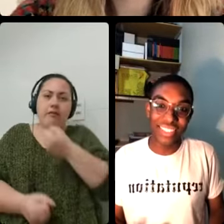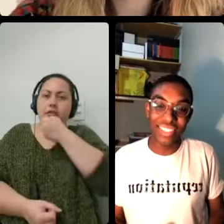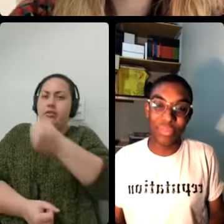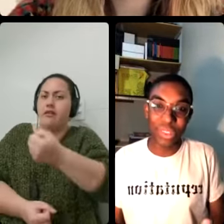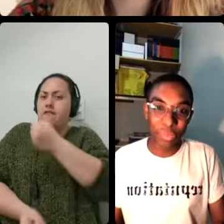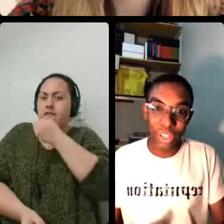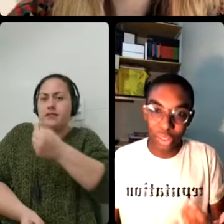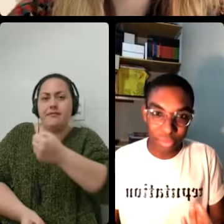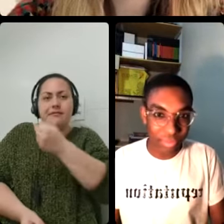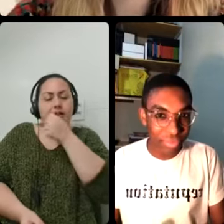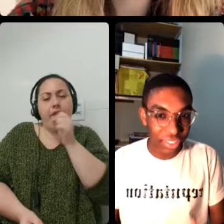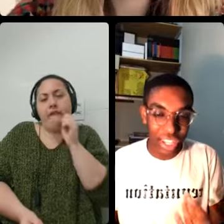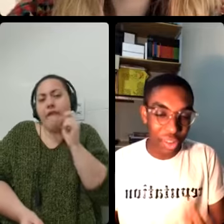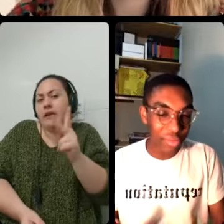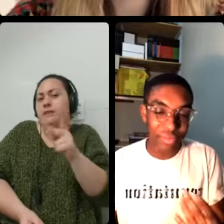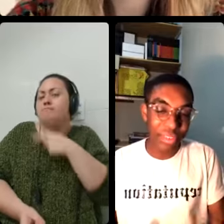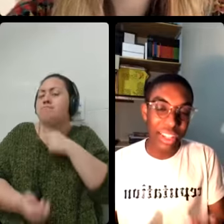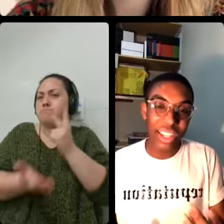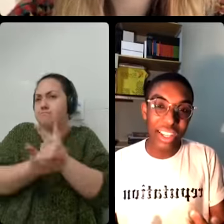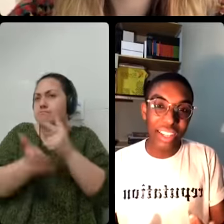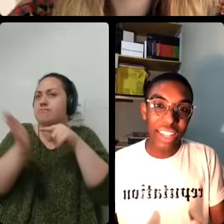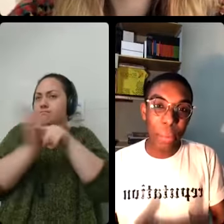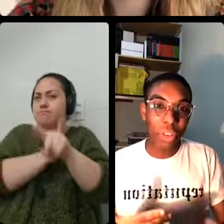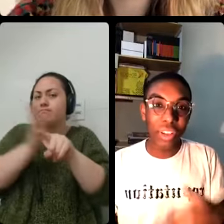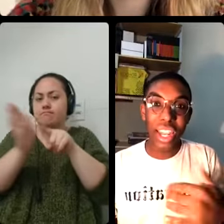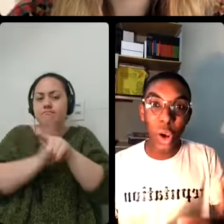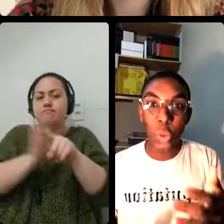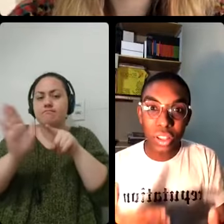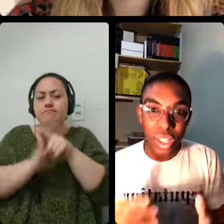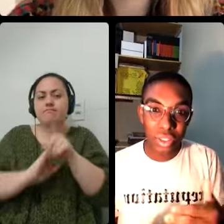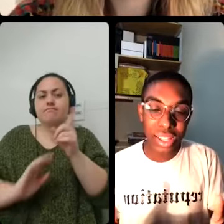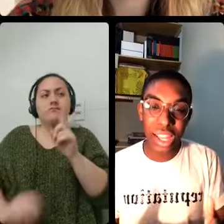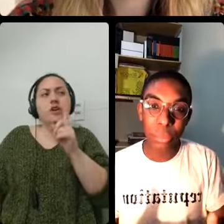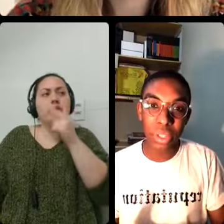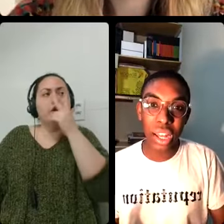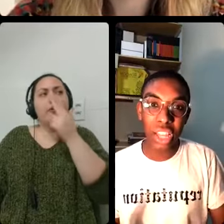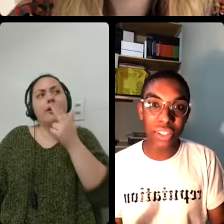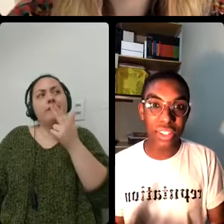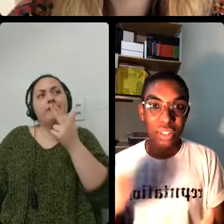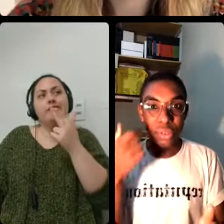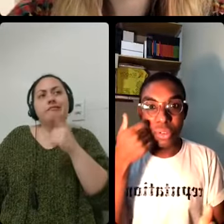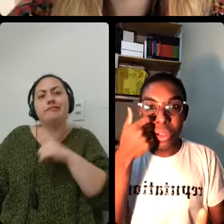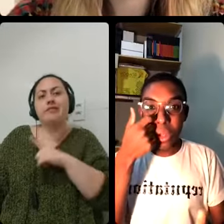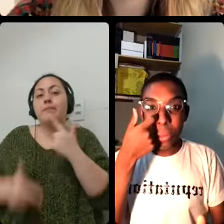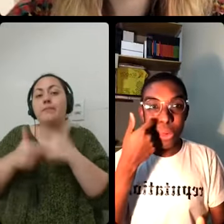né? Para não ficar com... Né, para não criar ruídos dentro da sala, porque ele